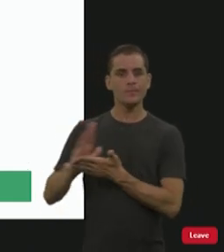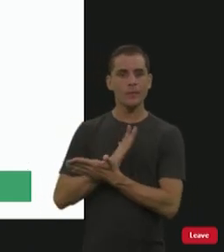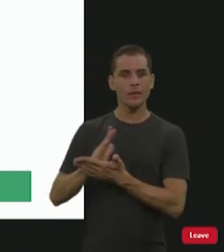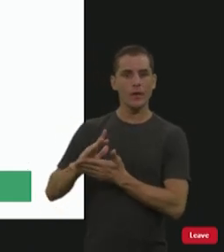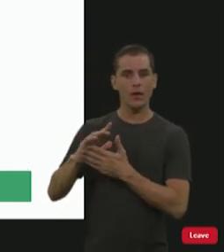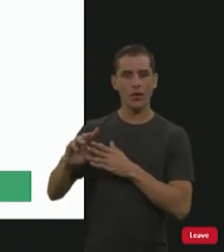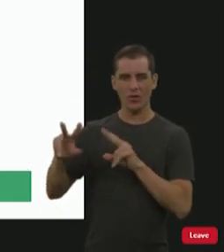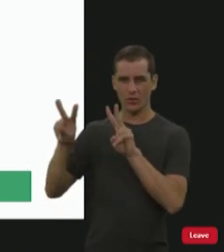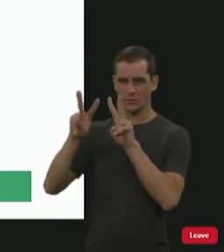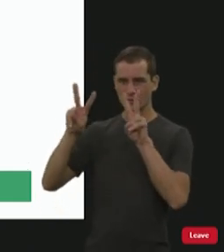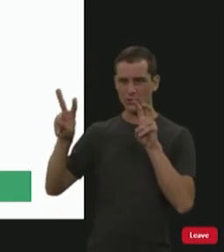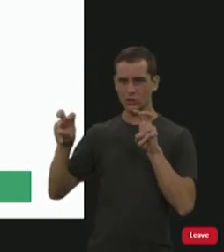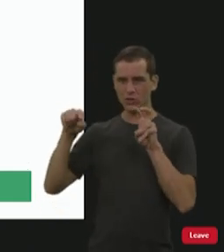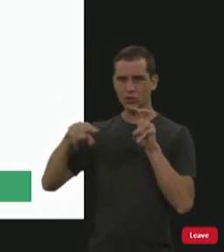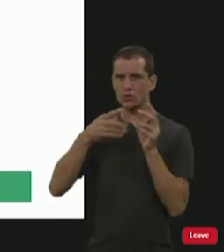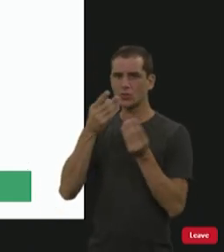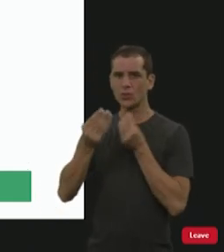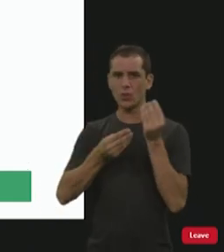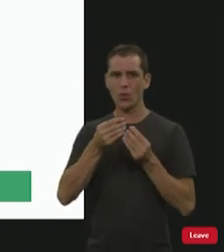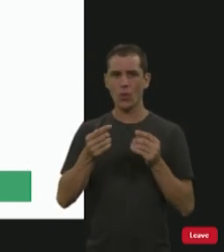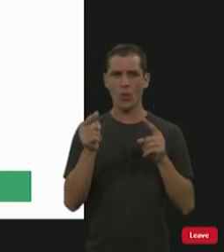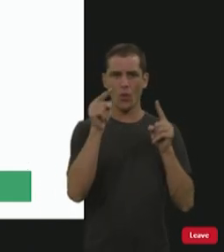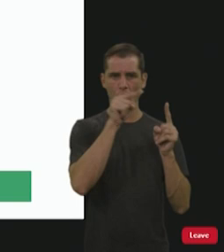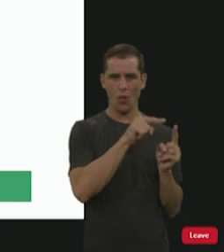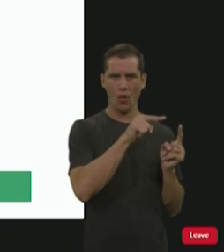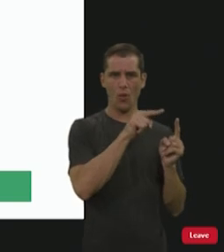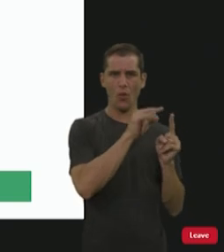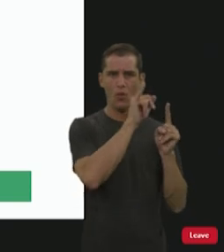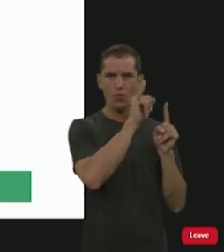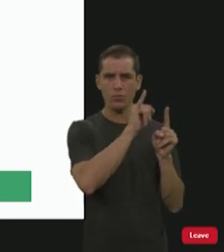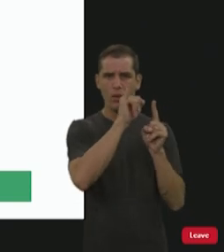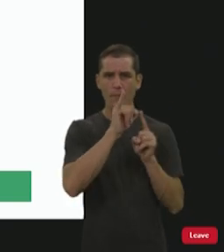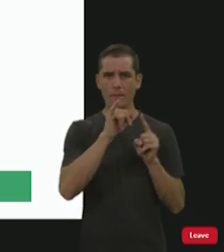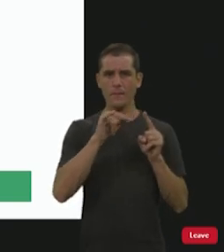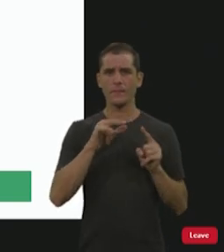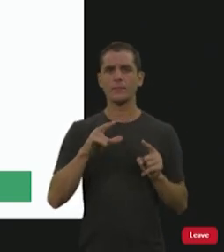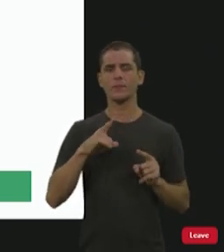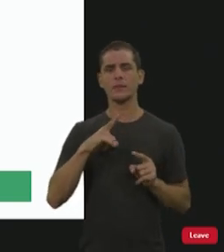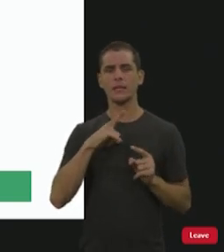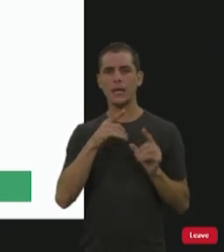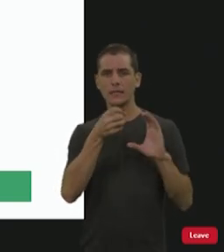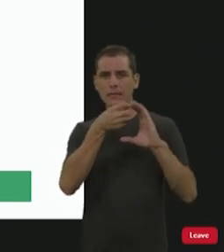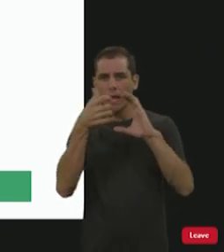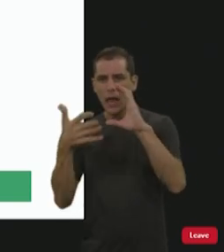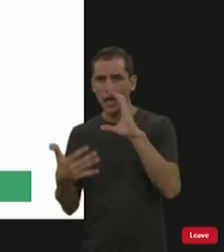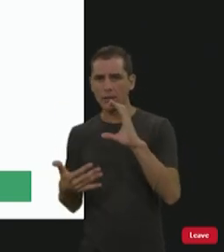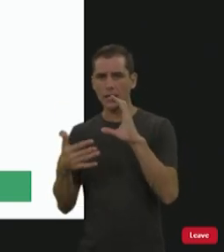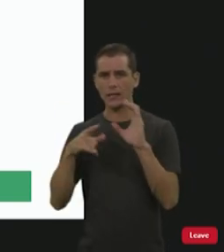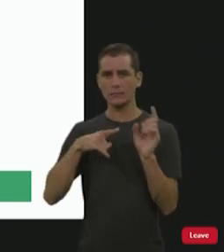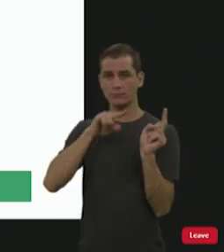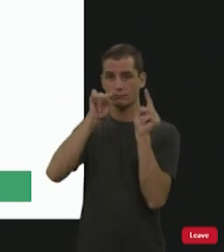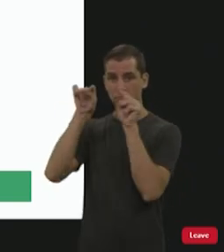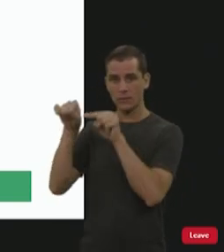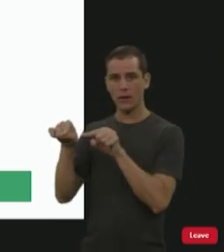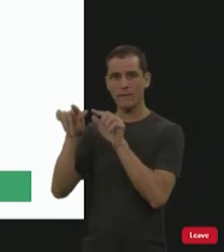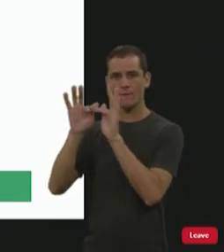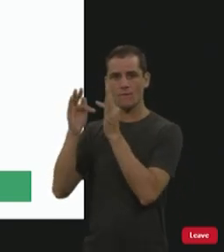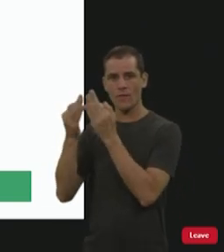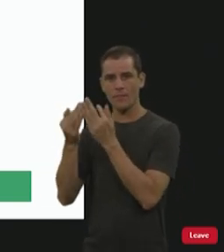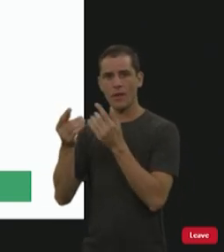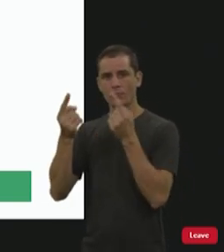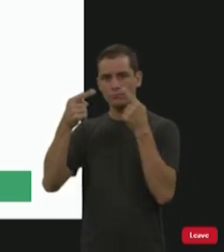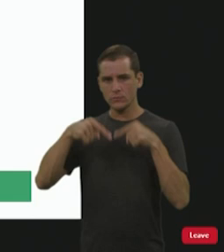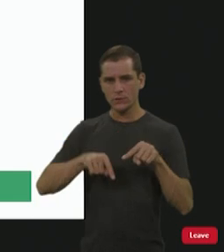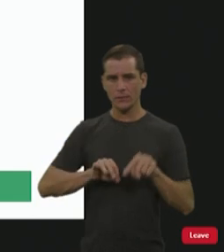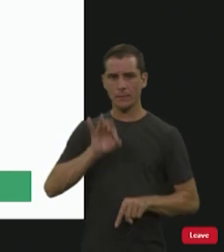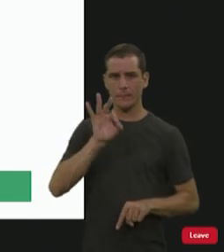de lipodistrofia. Então tem a congênita generalizada, que é a síndrome de Brardinelli, a familiar parcial, síndrome de